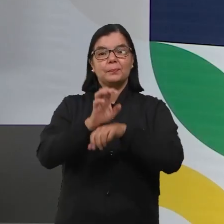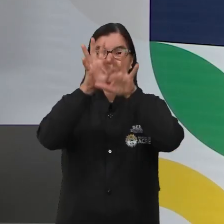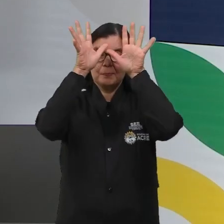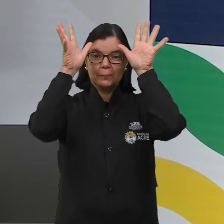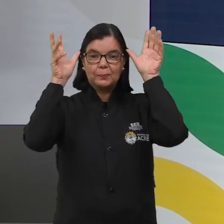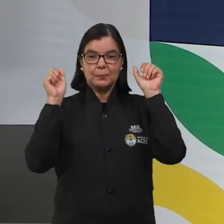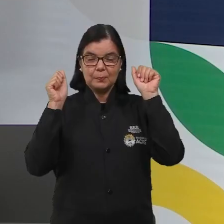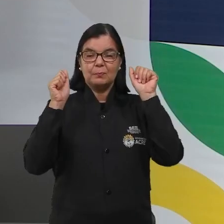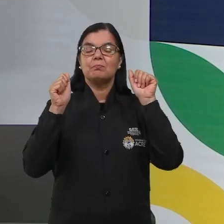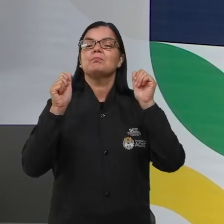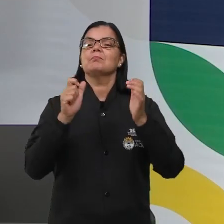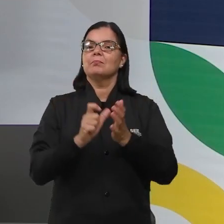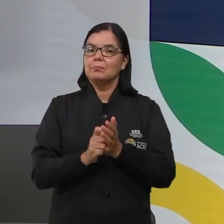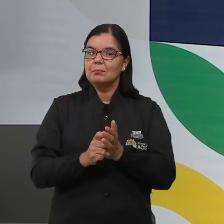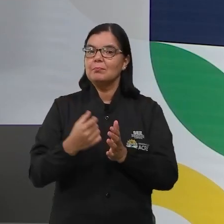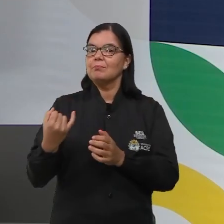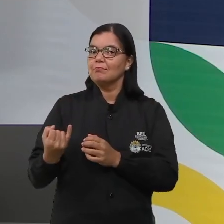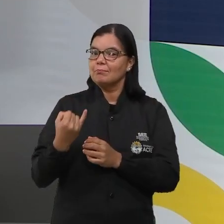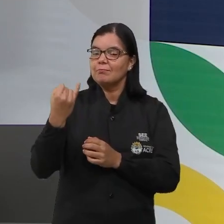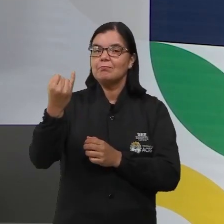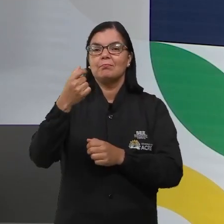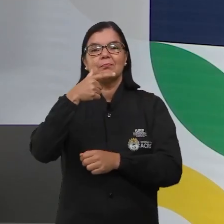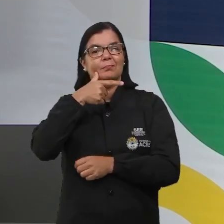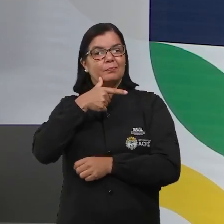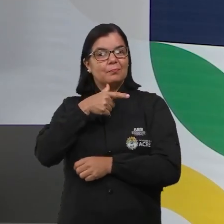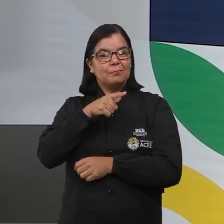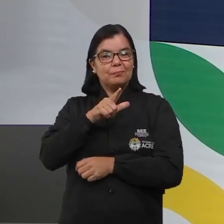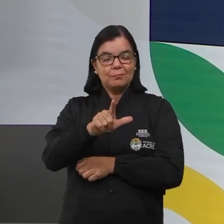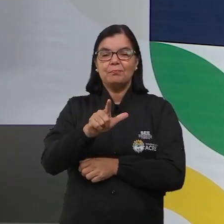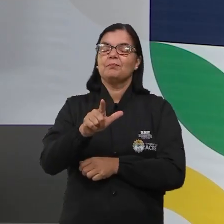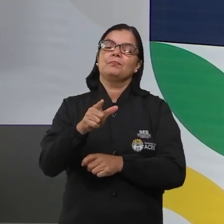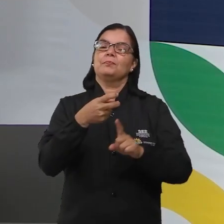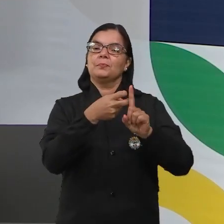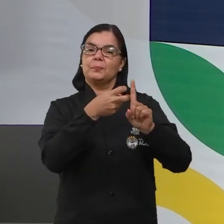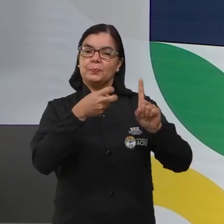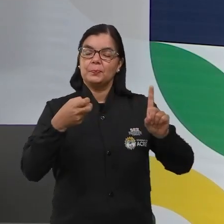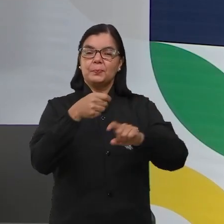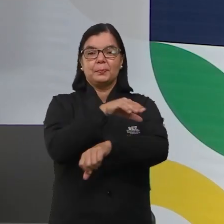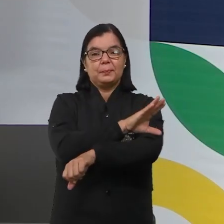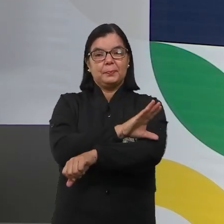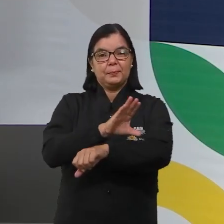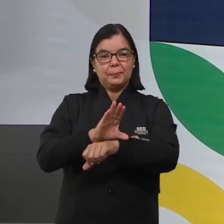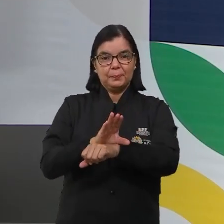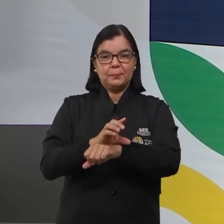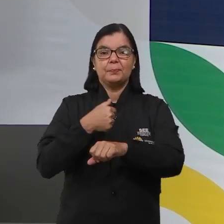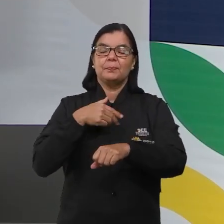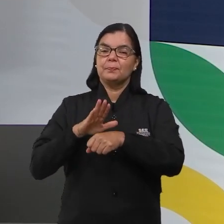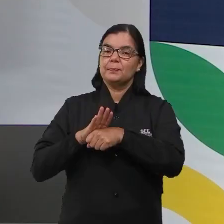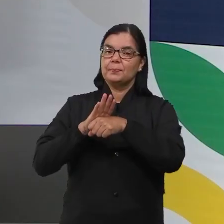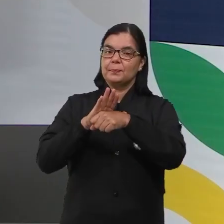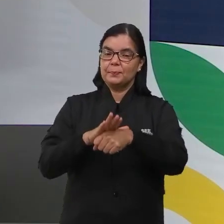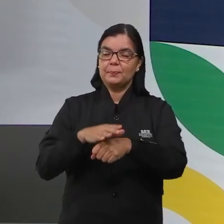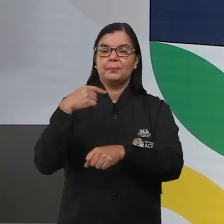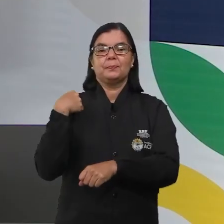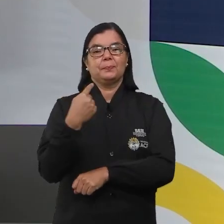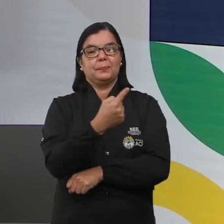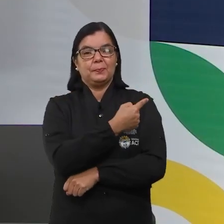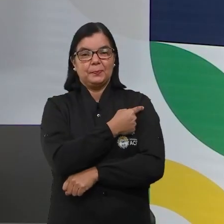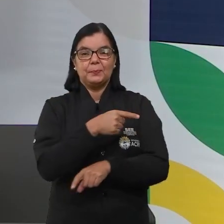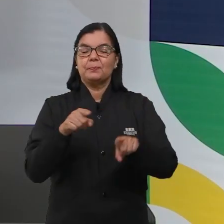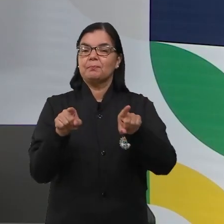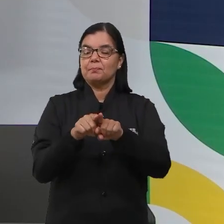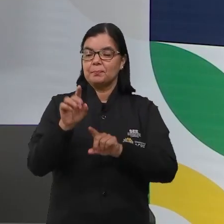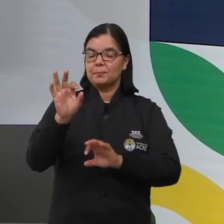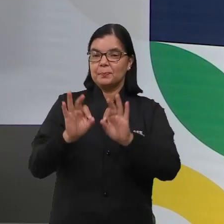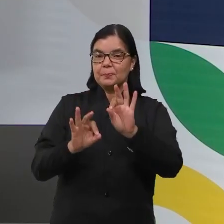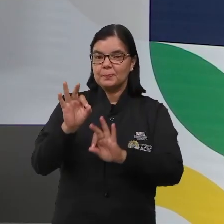é riquíssimo, né, nessa linguagem indígena, nessa cultura que tanto colabora com a nossa cultura, com a